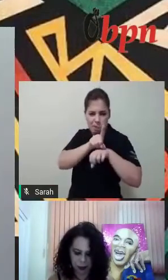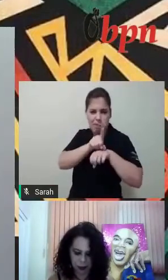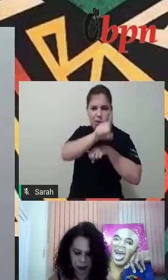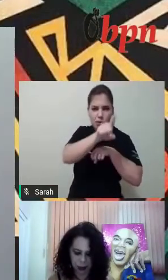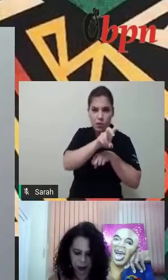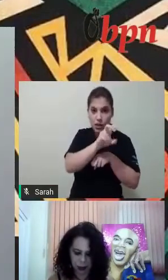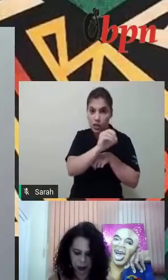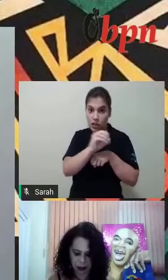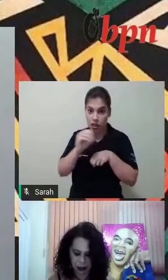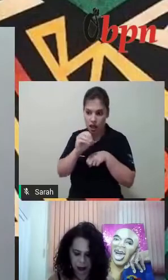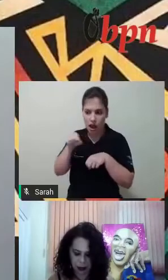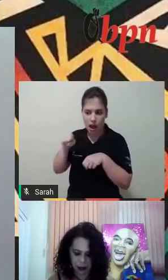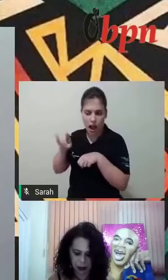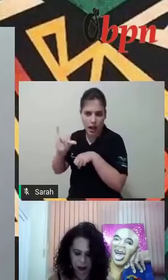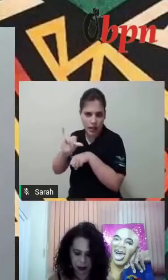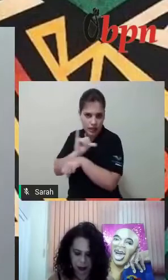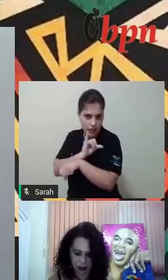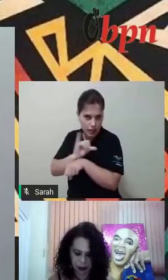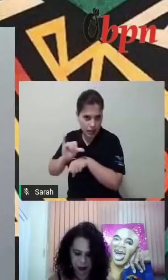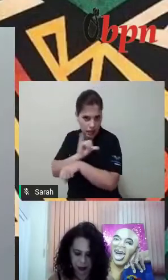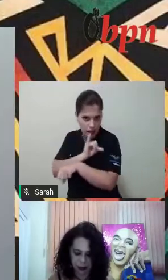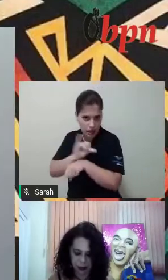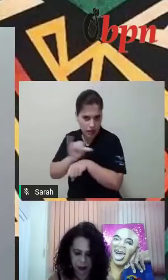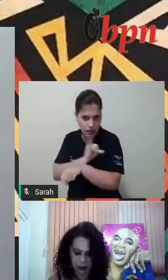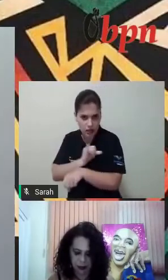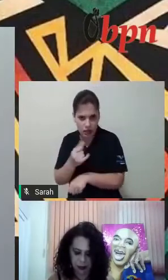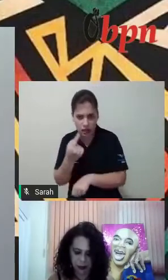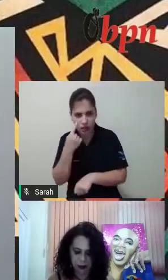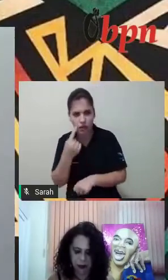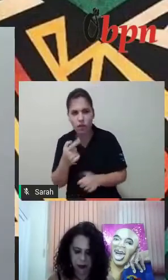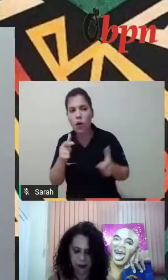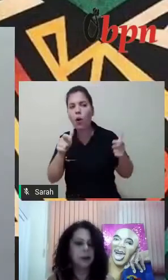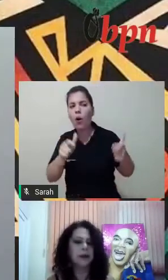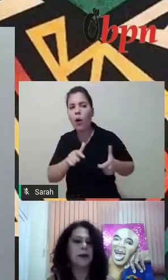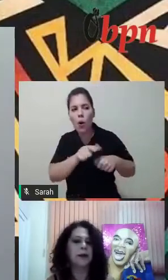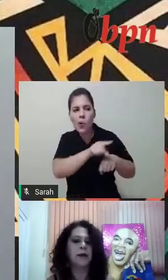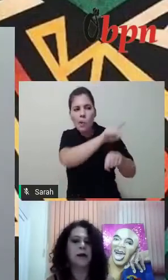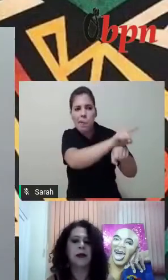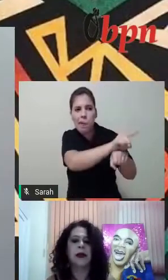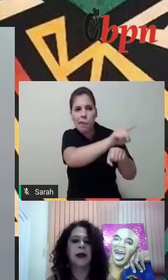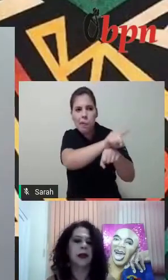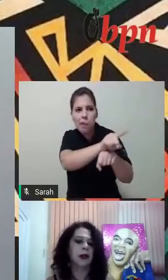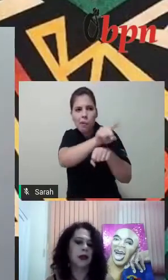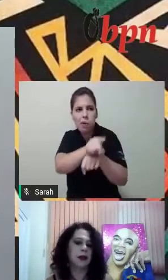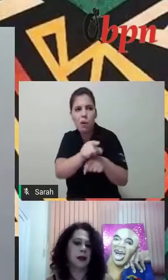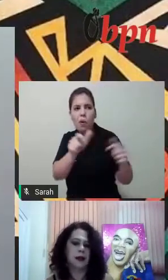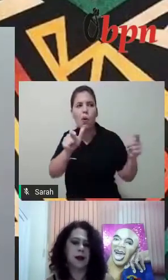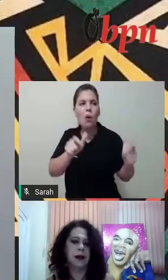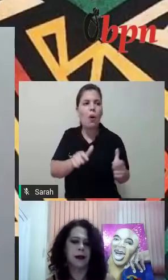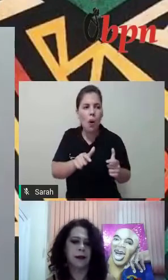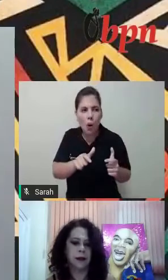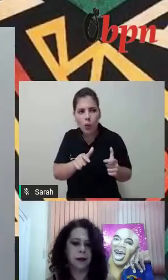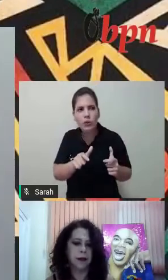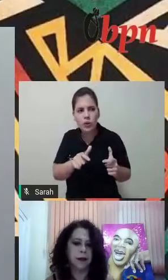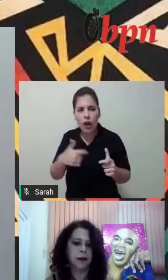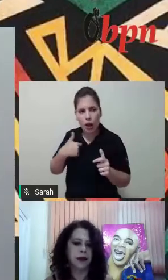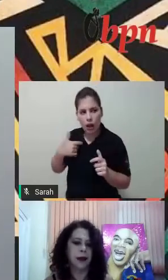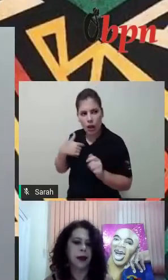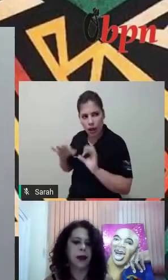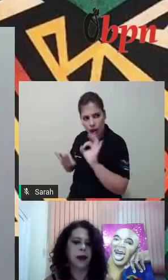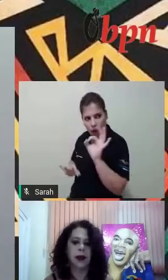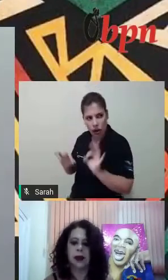mede direitinho aonde o inimigo vai postar os 500 canhões para ele postar o